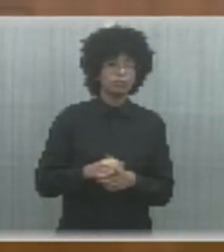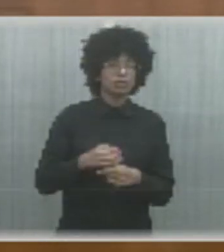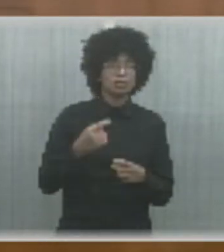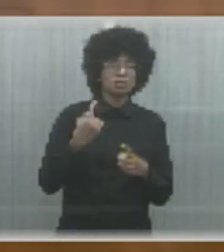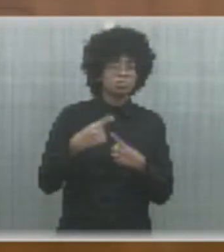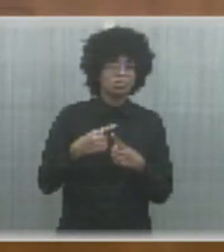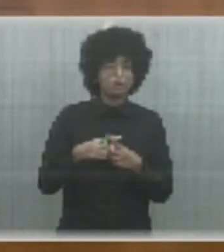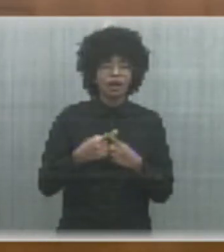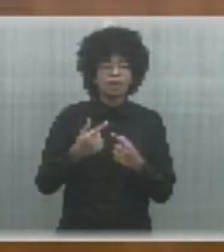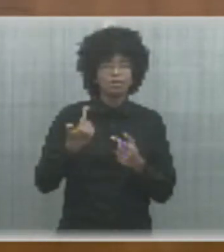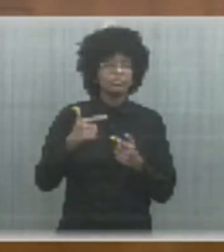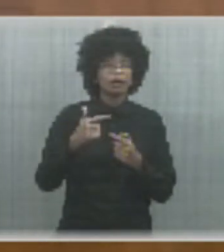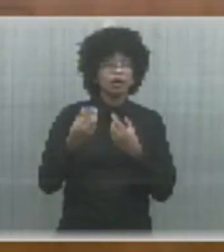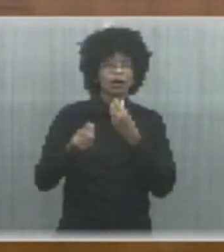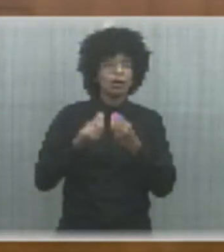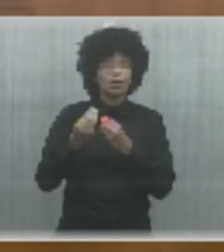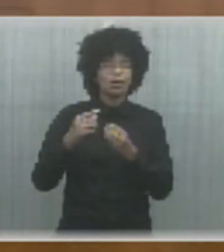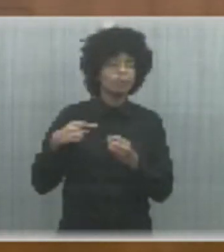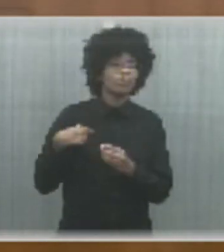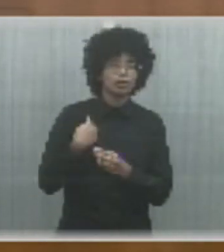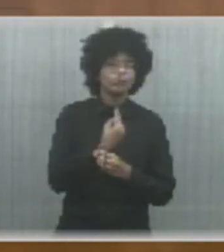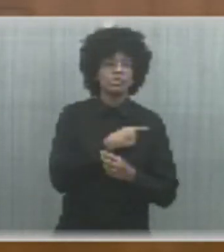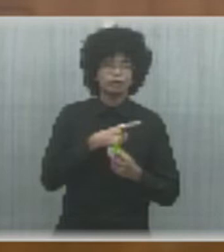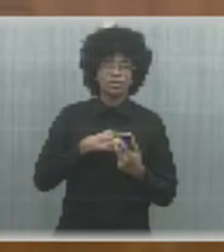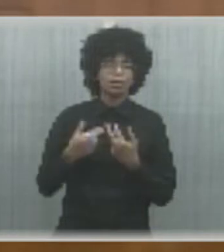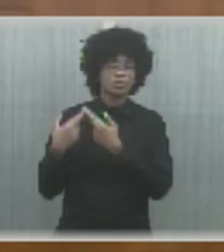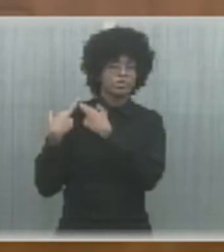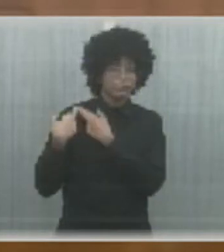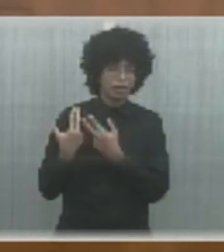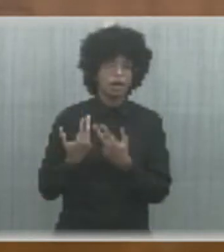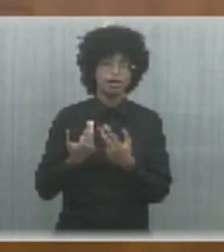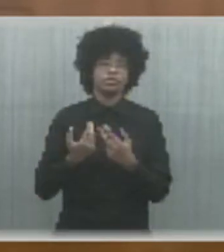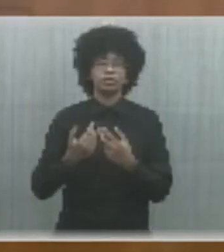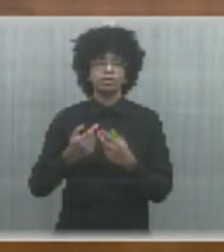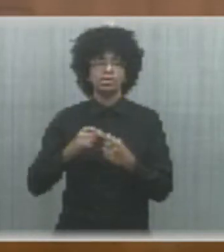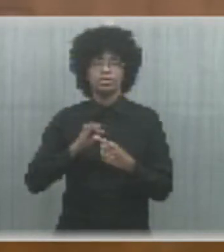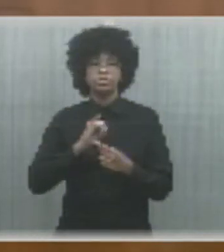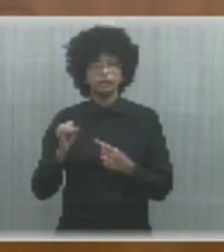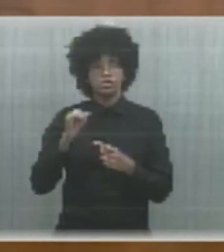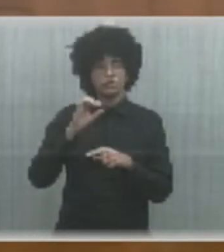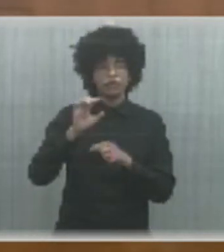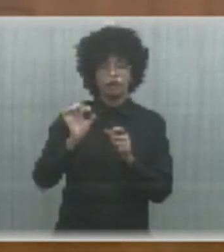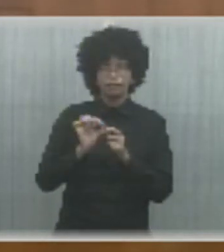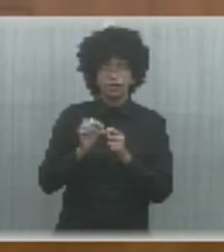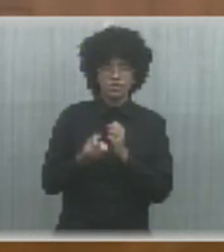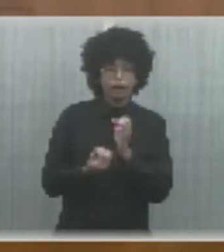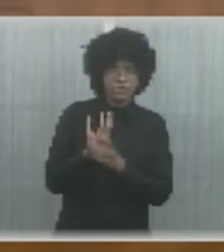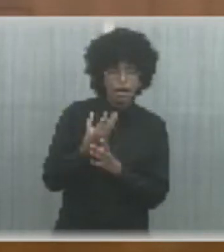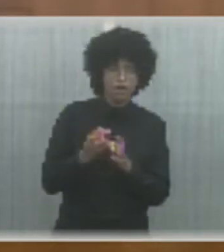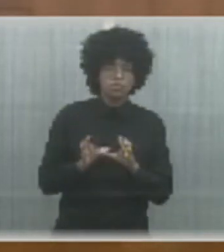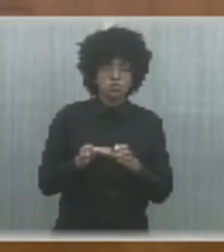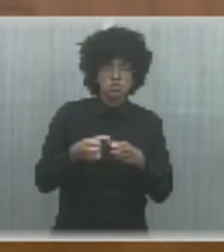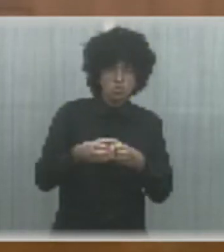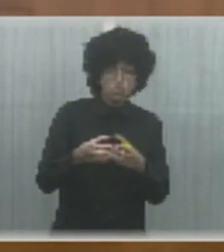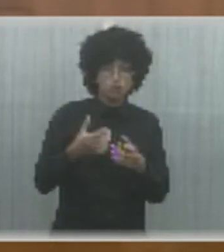incongruência jurídica. E a gente reconhece a boa vontade, a atuação parlamentar,